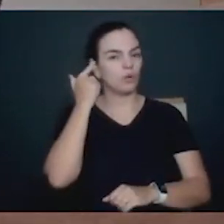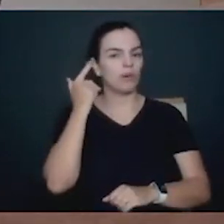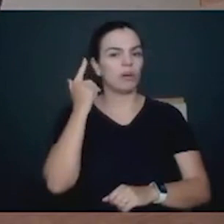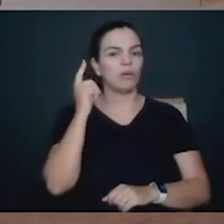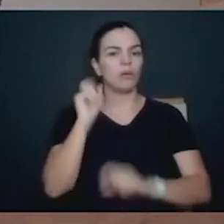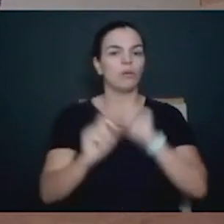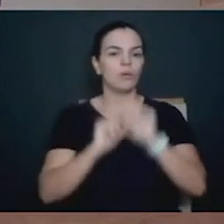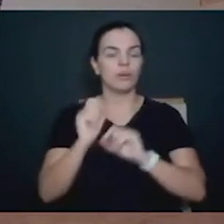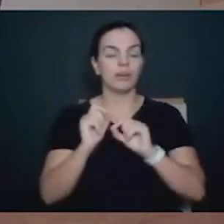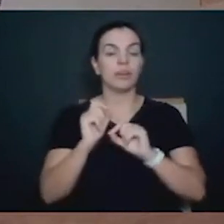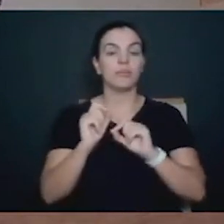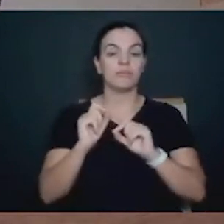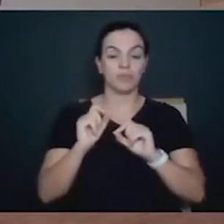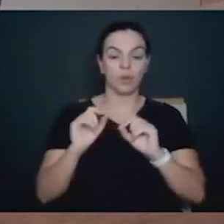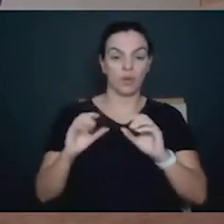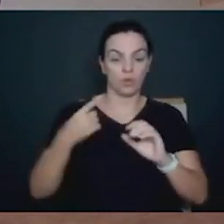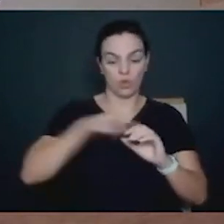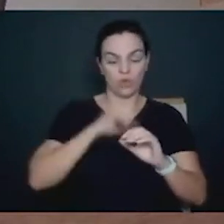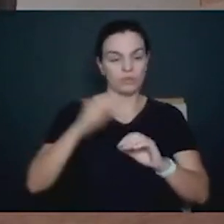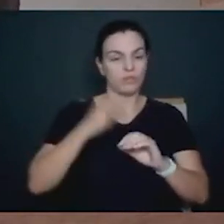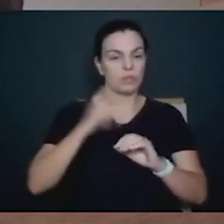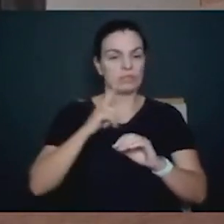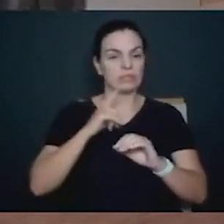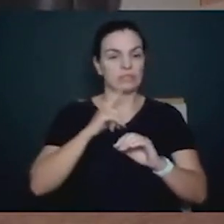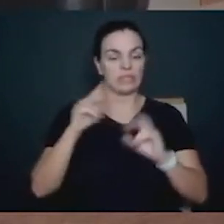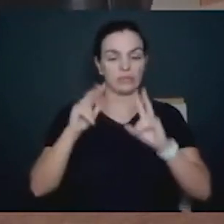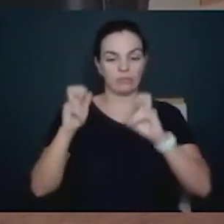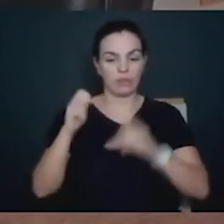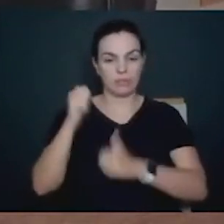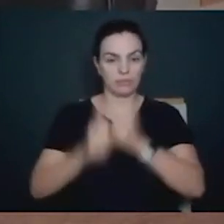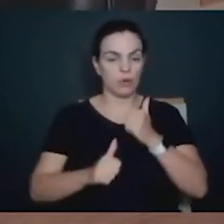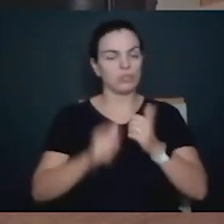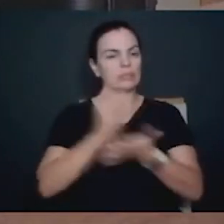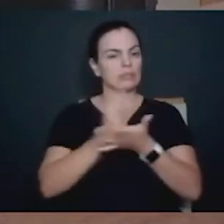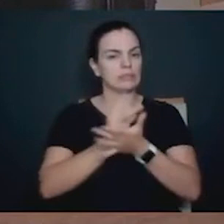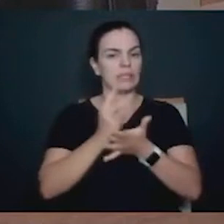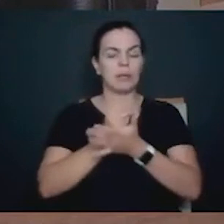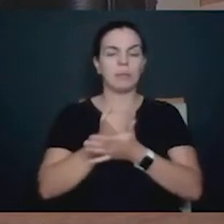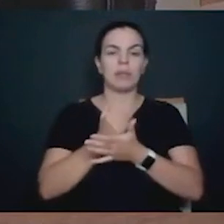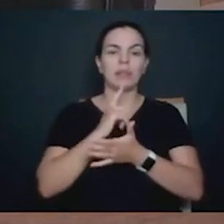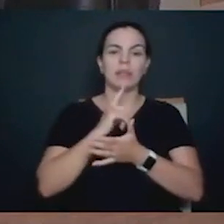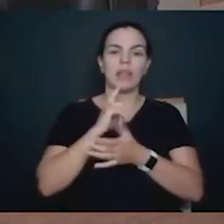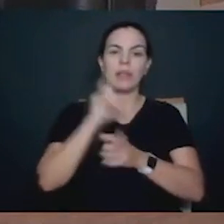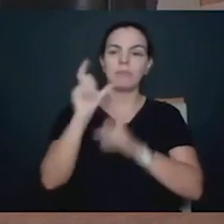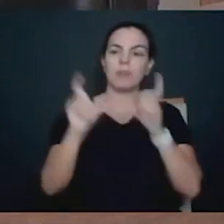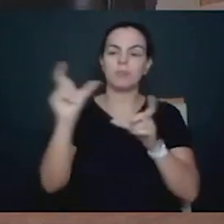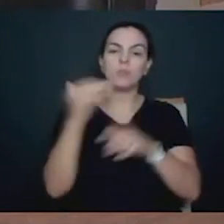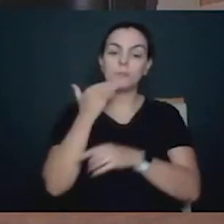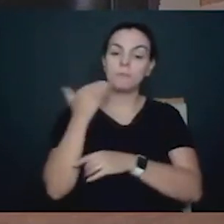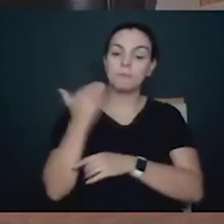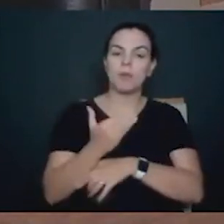de apoio para as entidades e, principalmente, vereadora Maria Letícia, pela condição de gerar a uso de prática de material